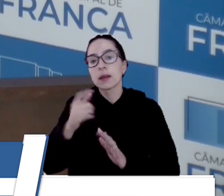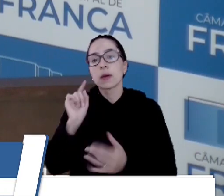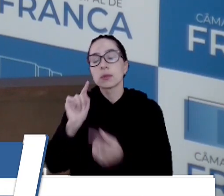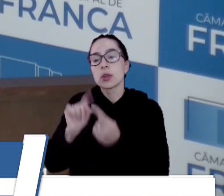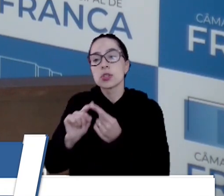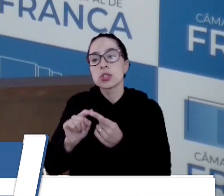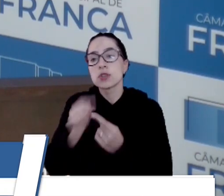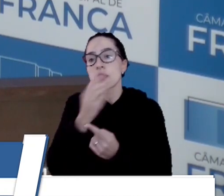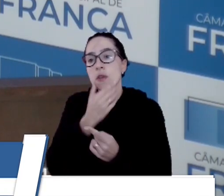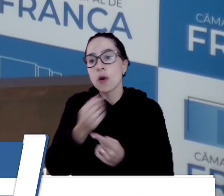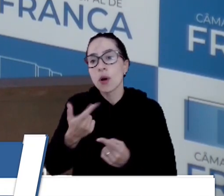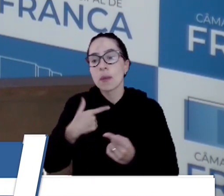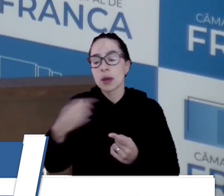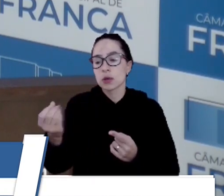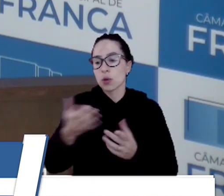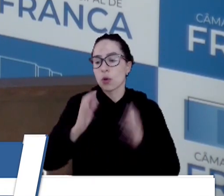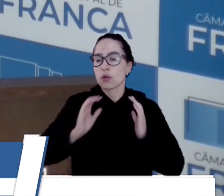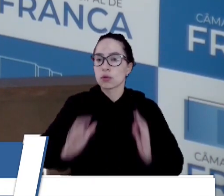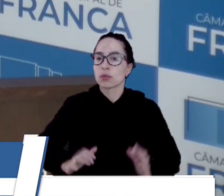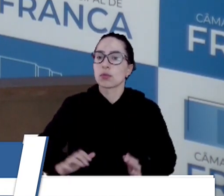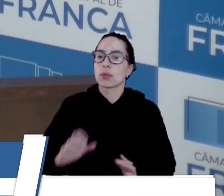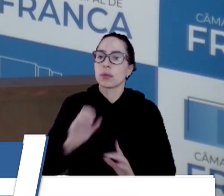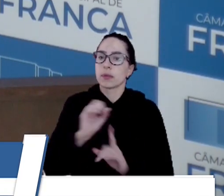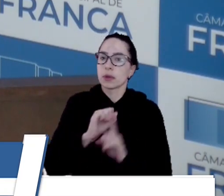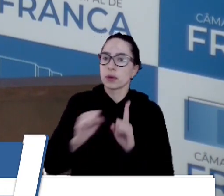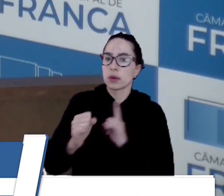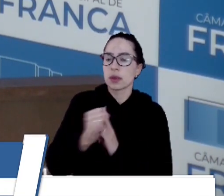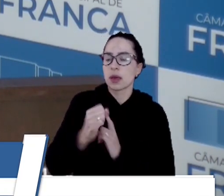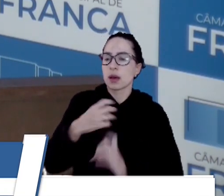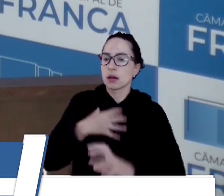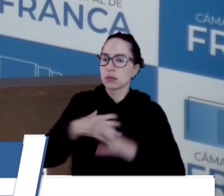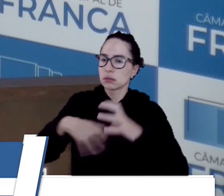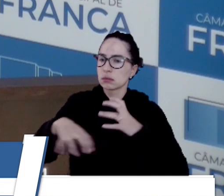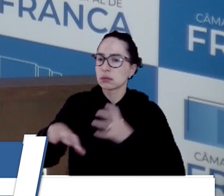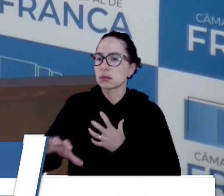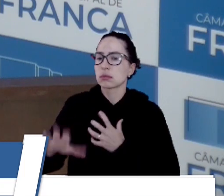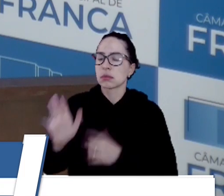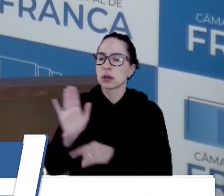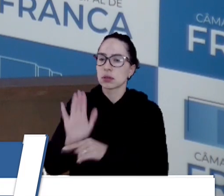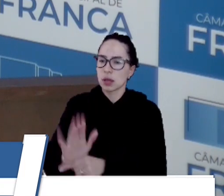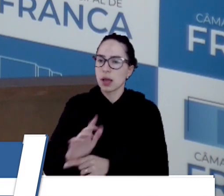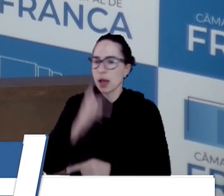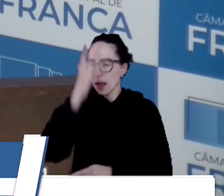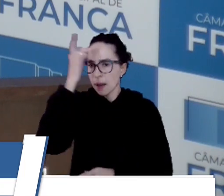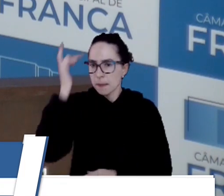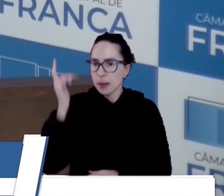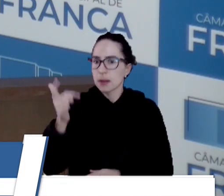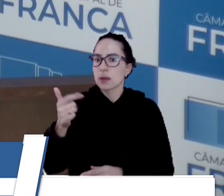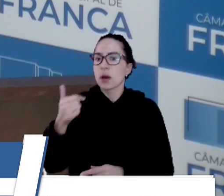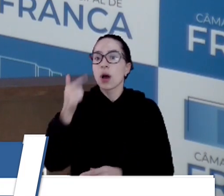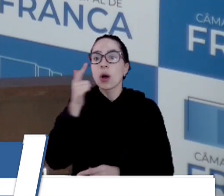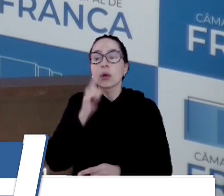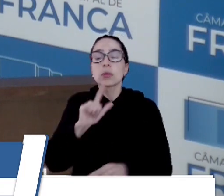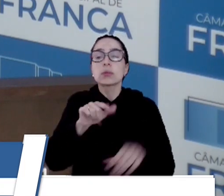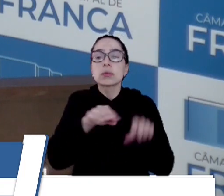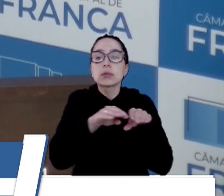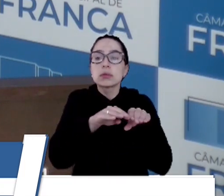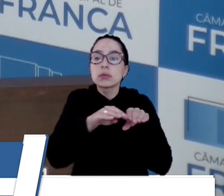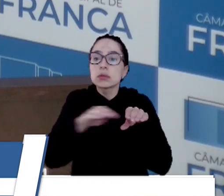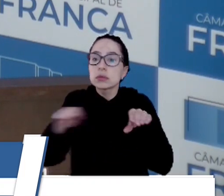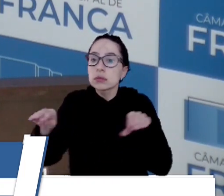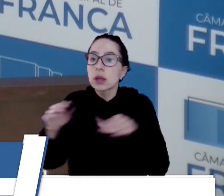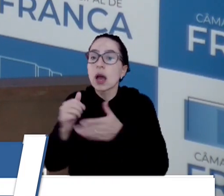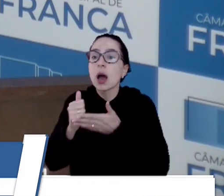social, pautado em tolerância, fraternidade e solidariedade. O homem de bem age com equidade no auxílio